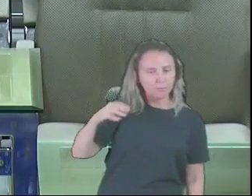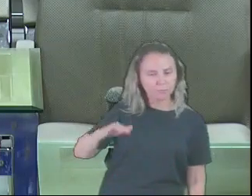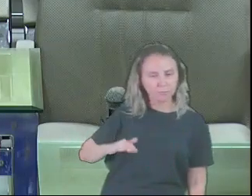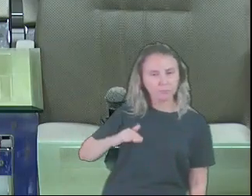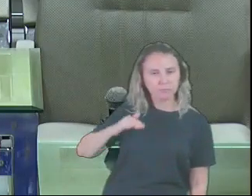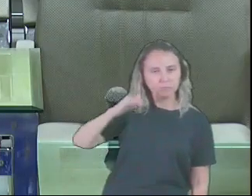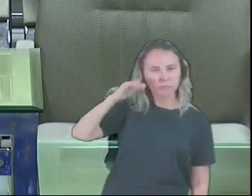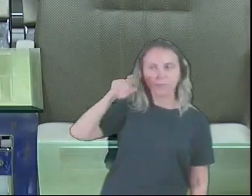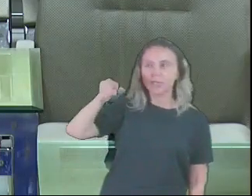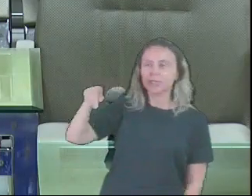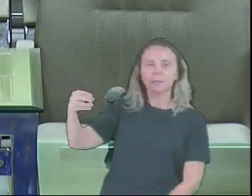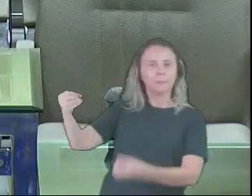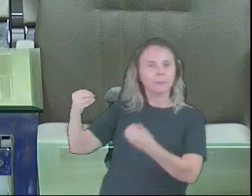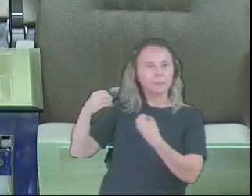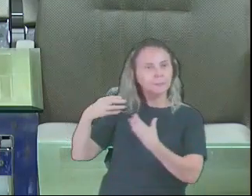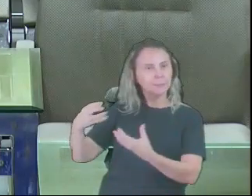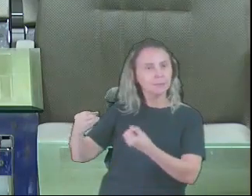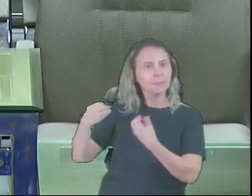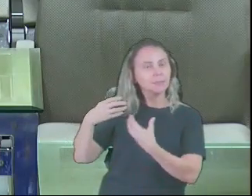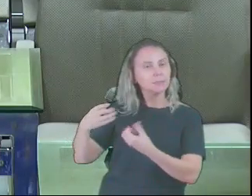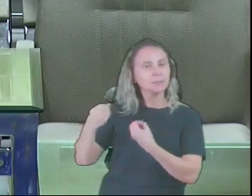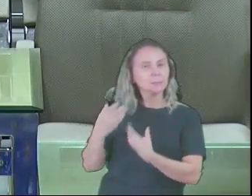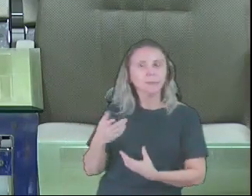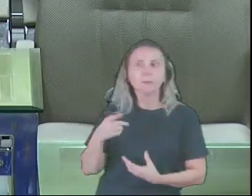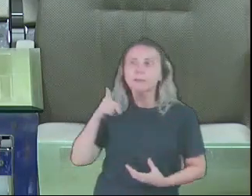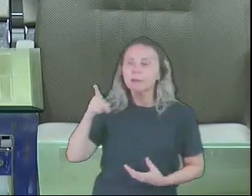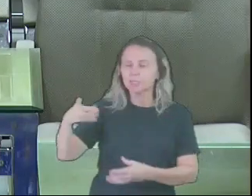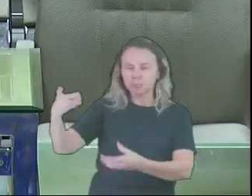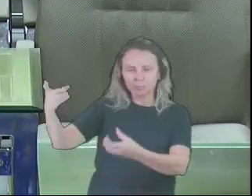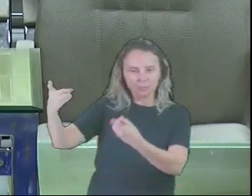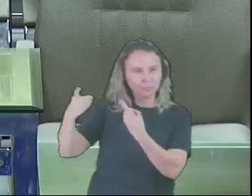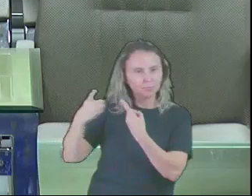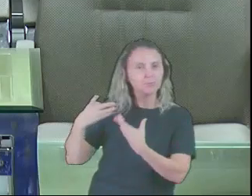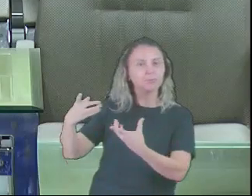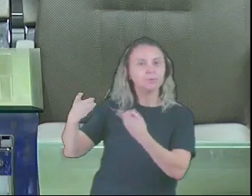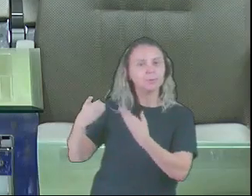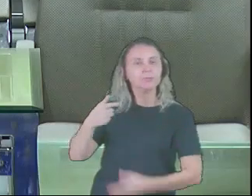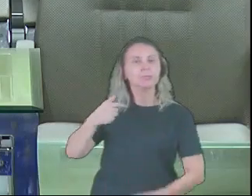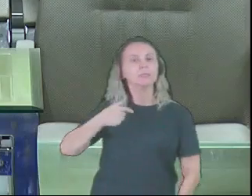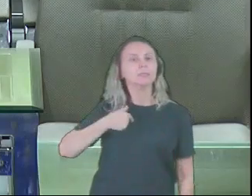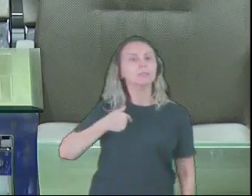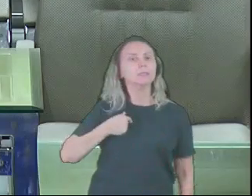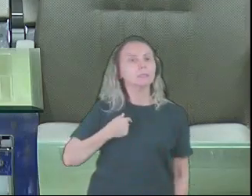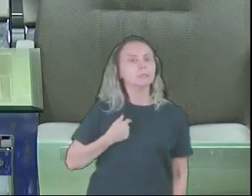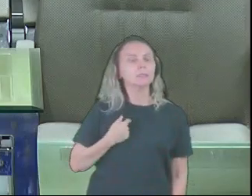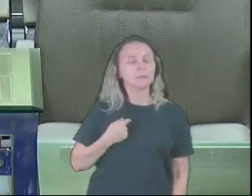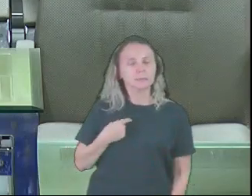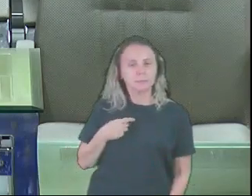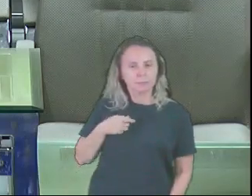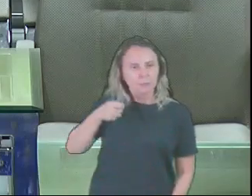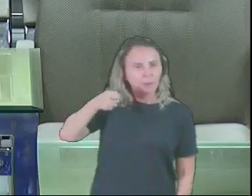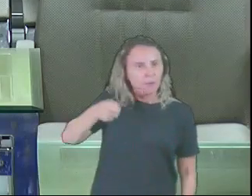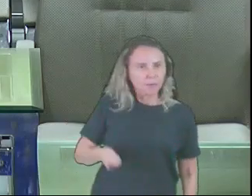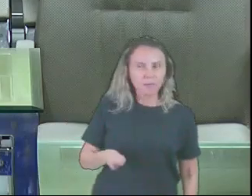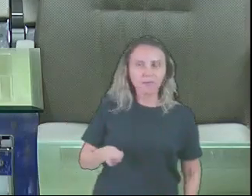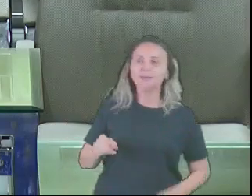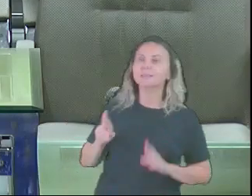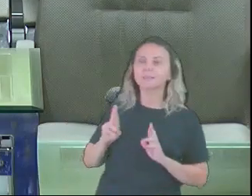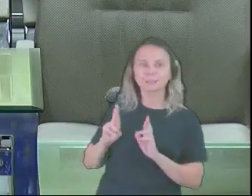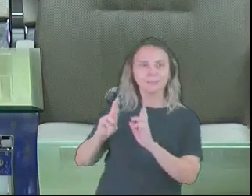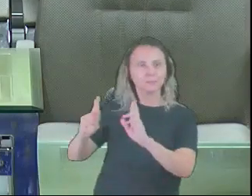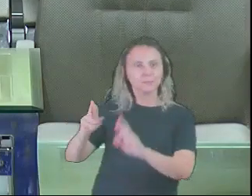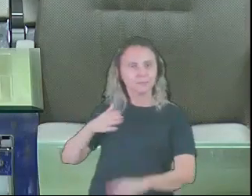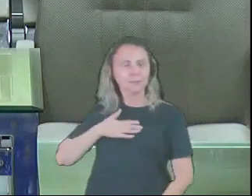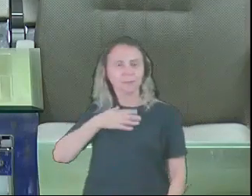é aquele que minha do o pai aquele que me doutrinou e eu tenho por obrigação pesquisar a respeito ao meu